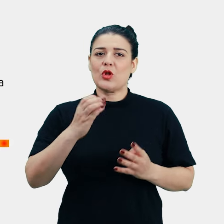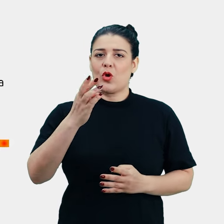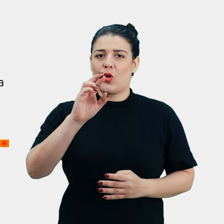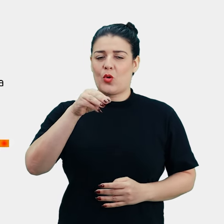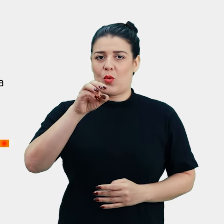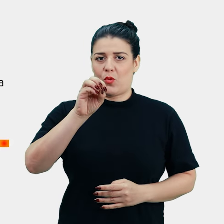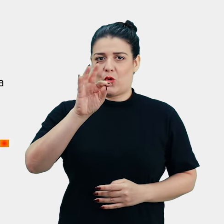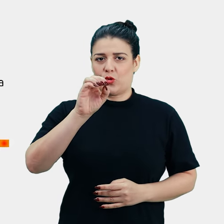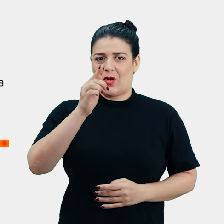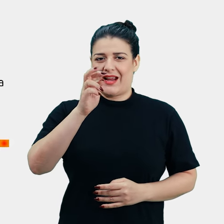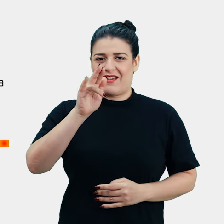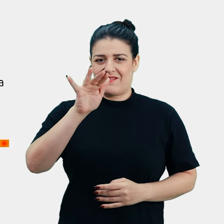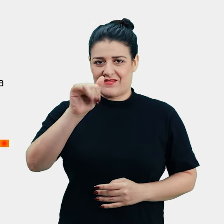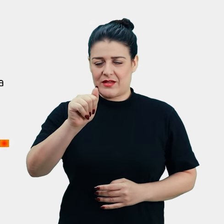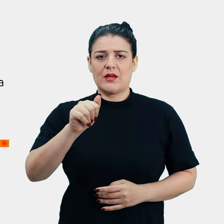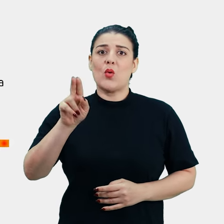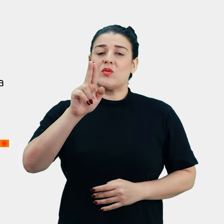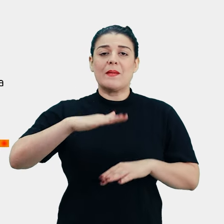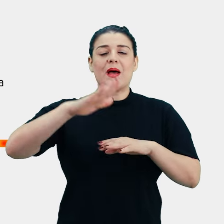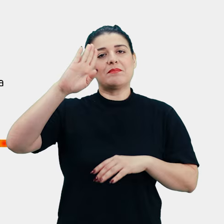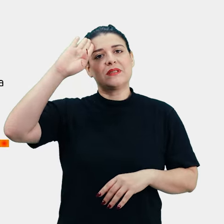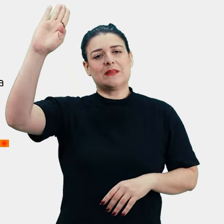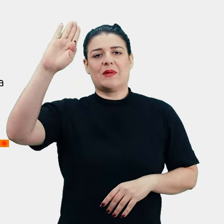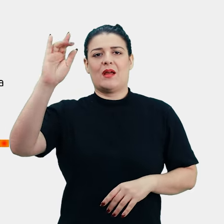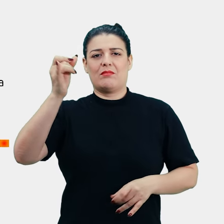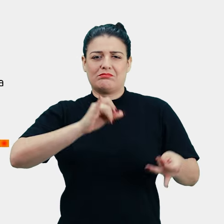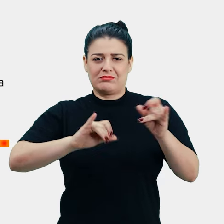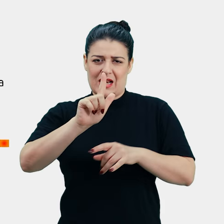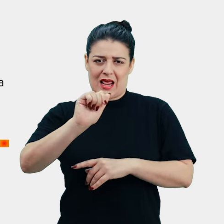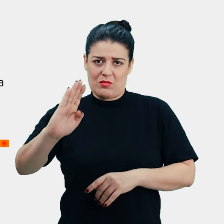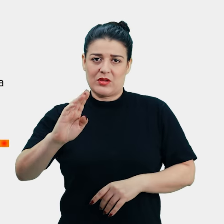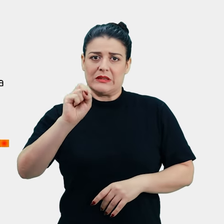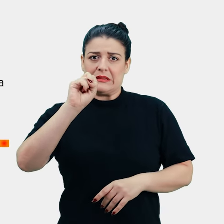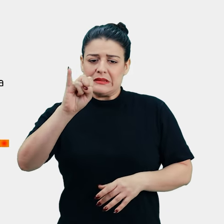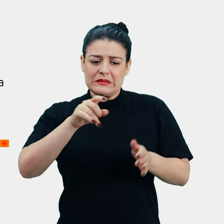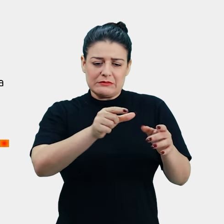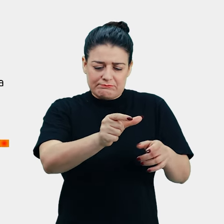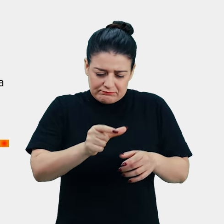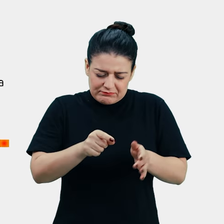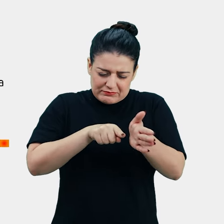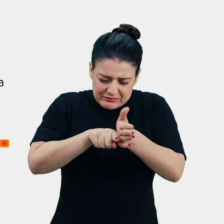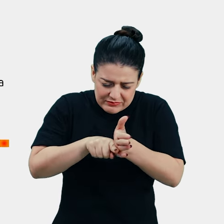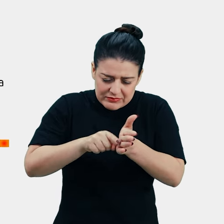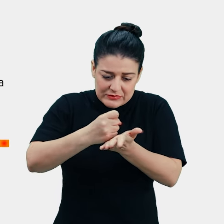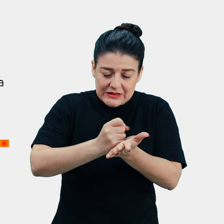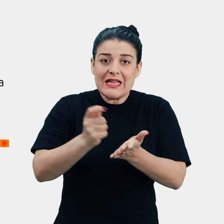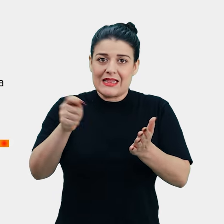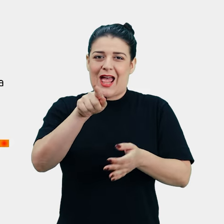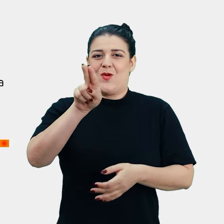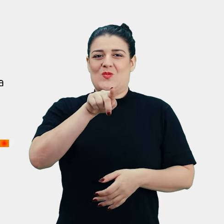muito utilizada em laboratório. Então, se eu estou investigando um extrato, uma fração, uma substância, eu posso